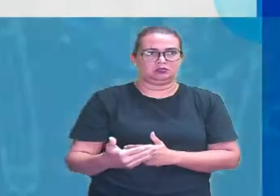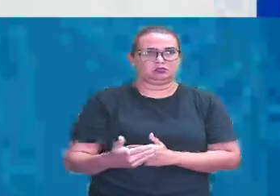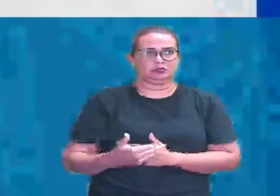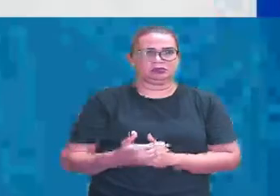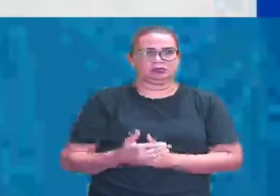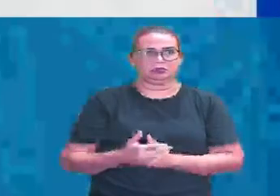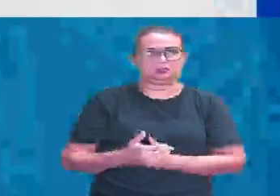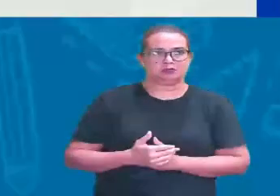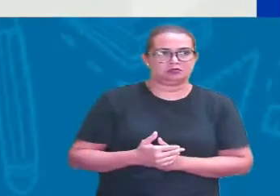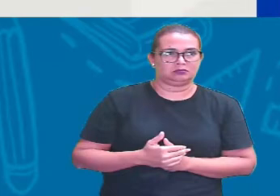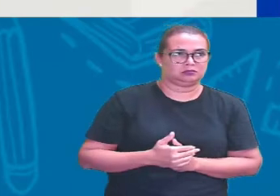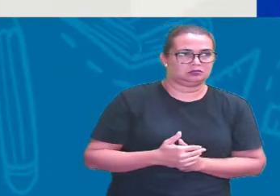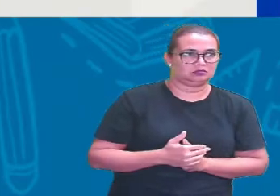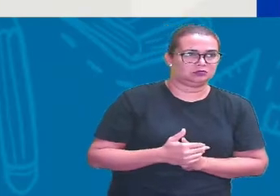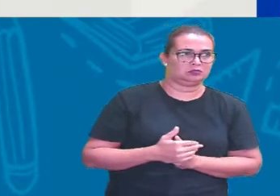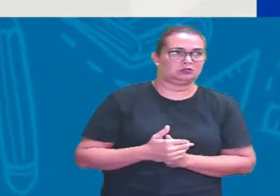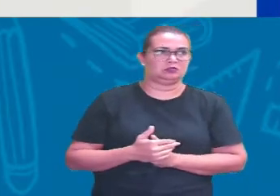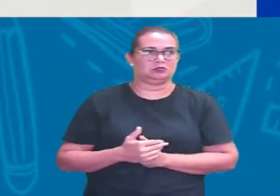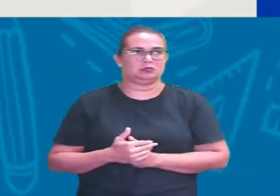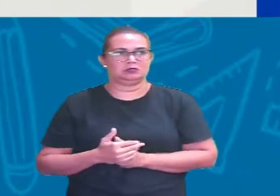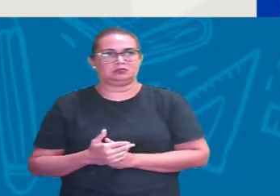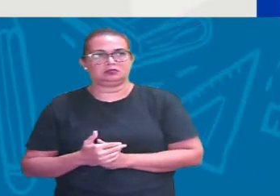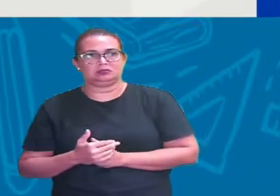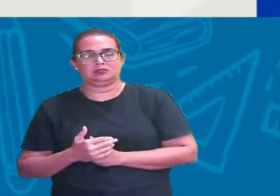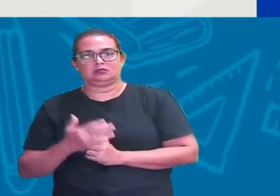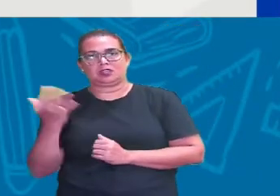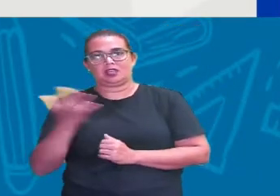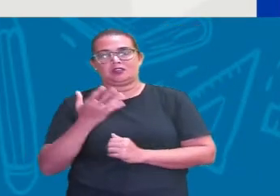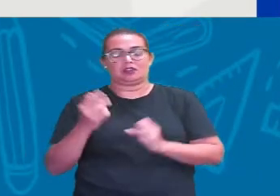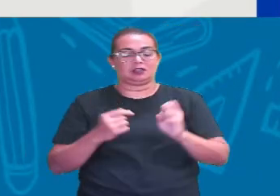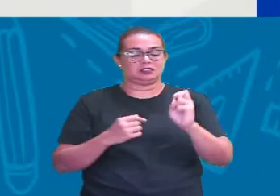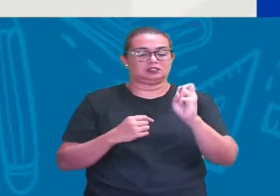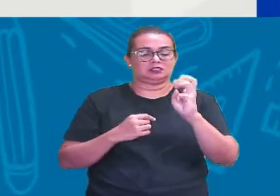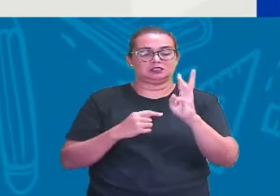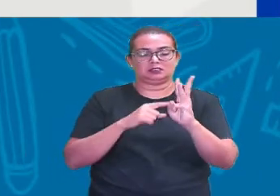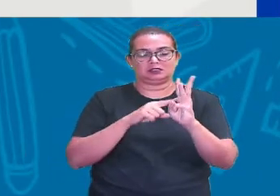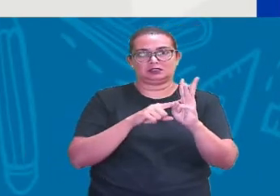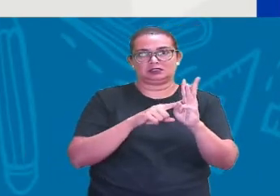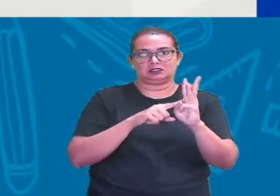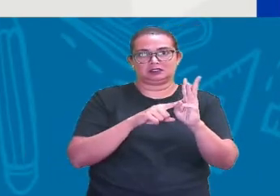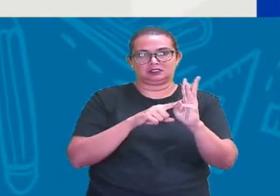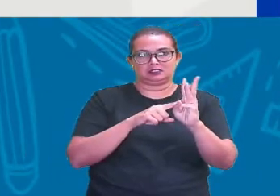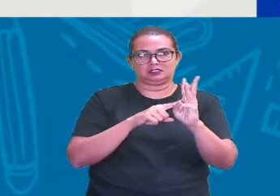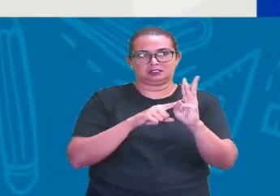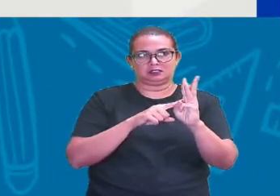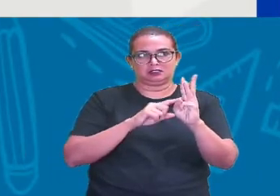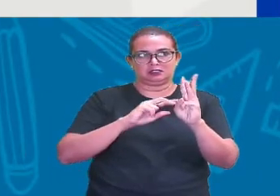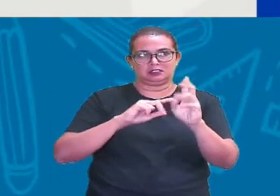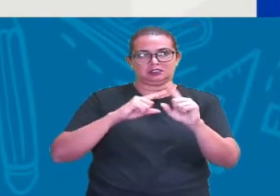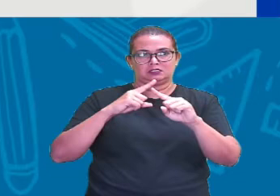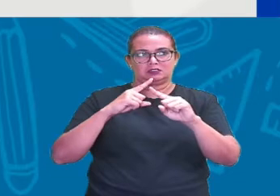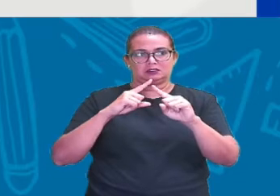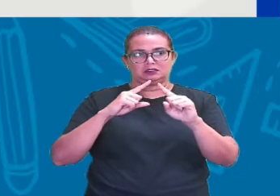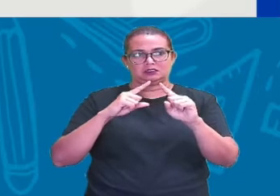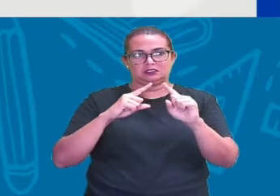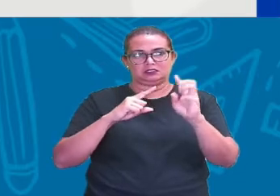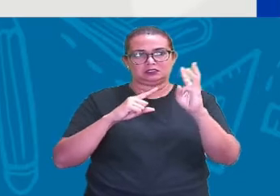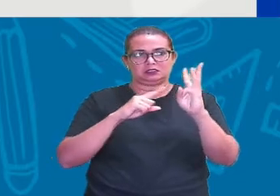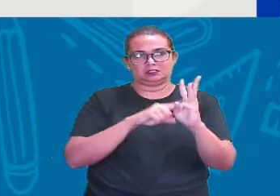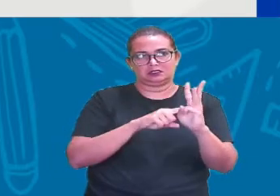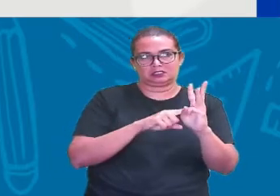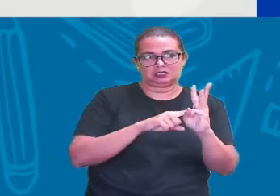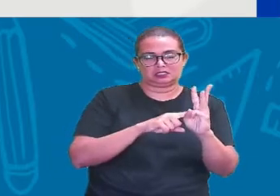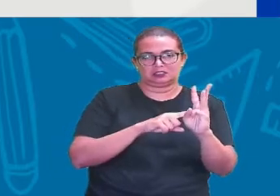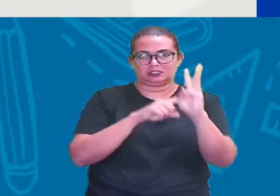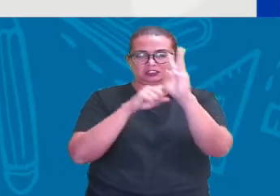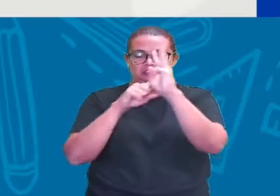E agora os múltiplos de 3. Olha aqui. Então, os múltiplos de 3 vai ser de 3